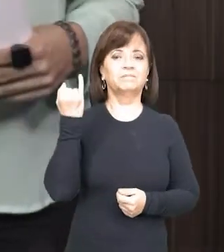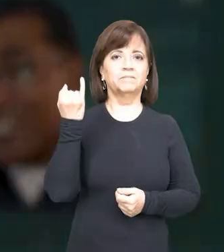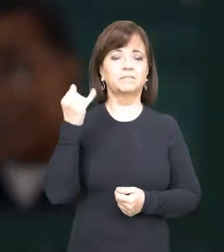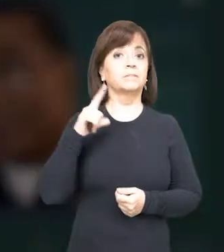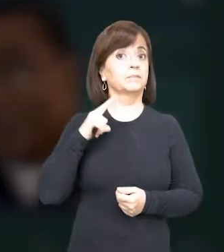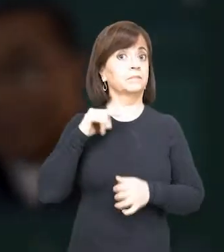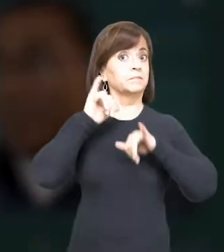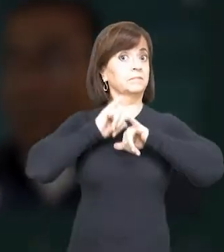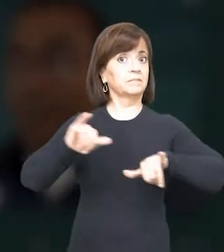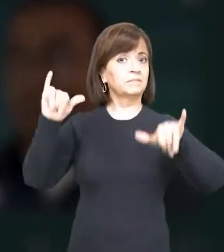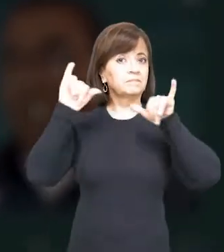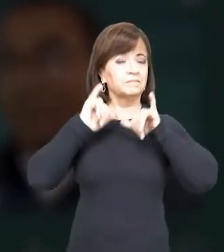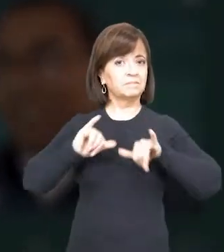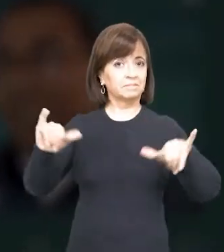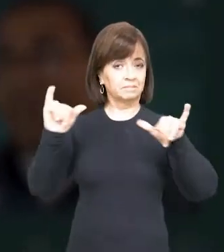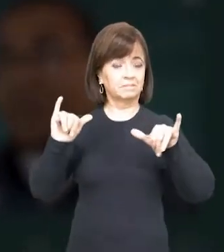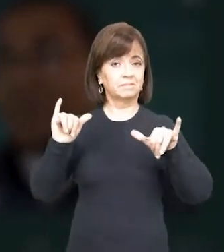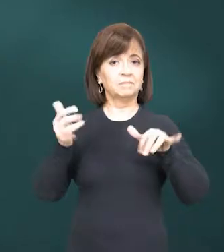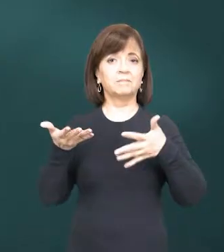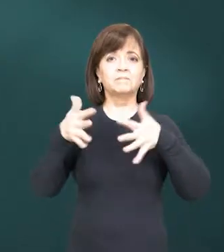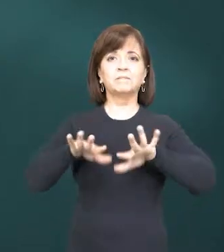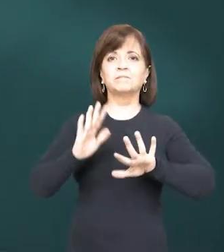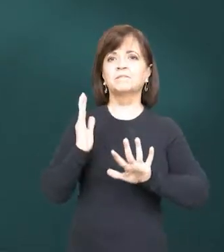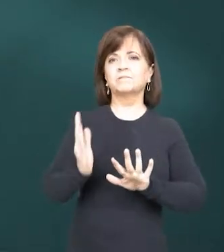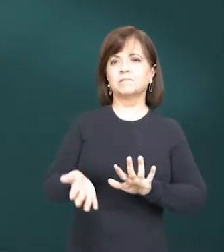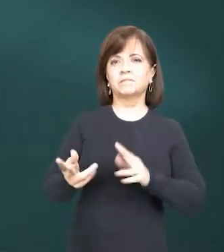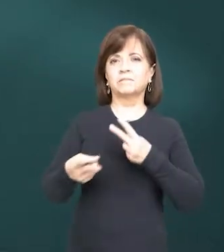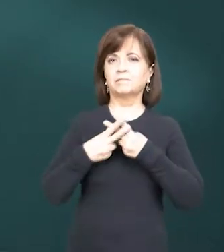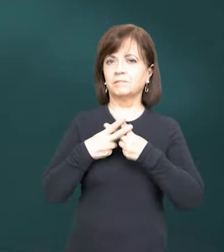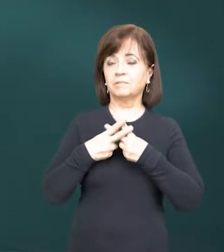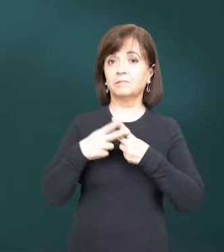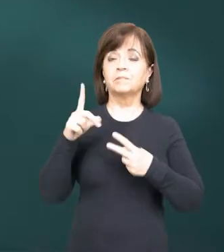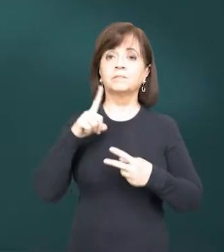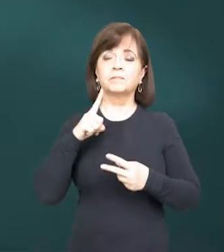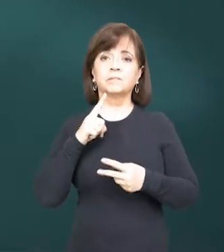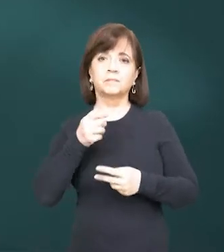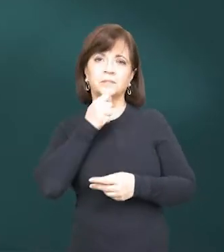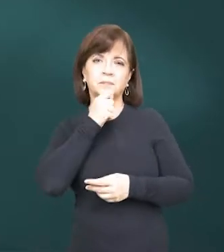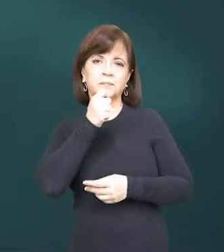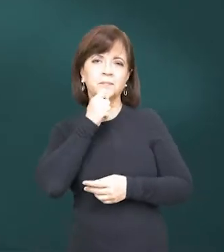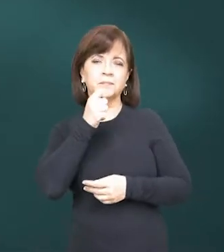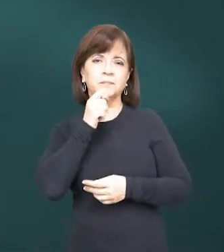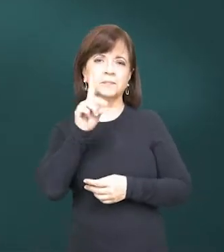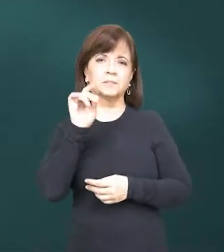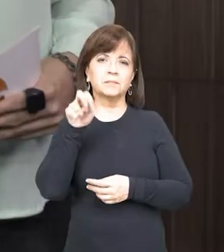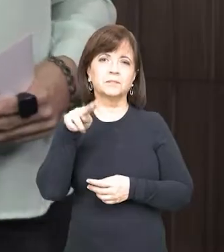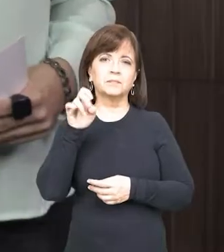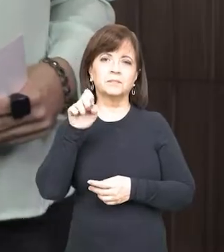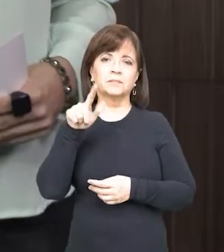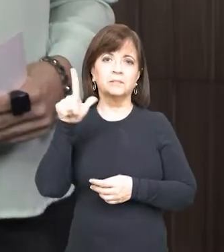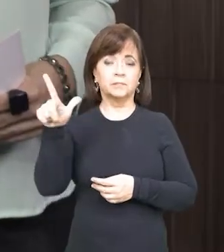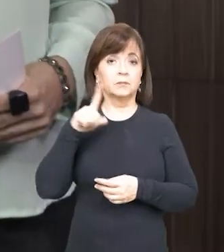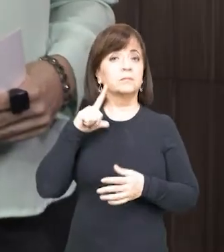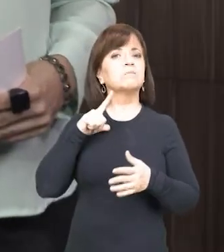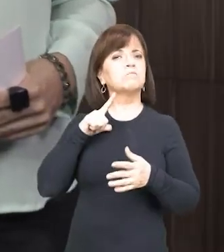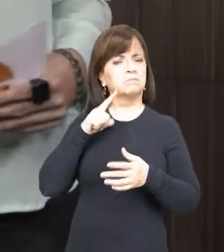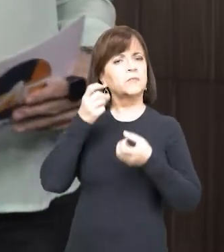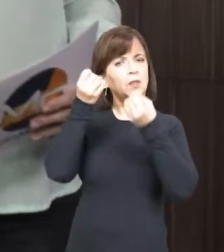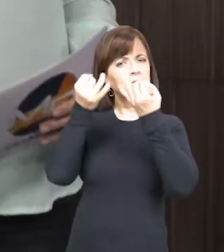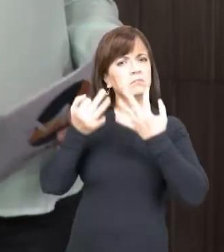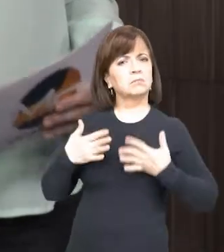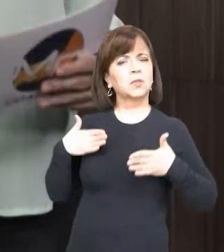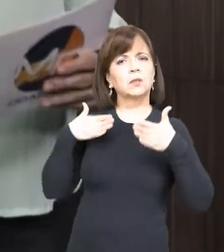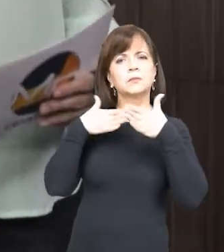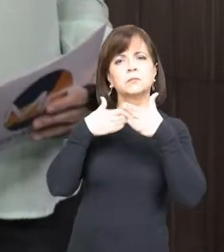campanha #InclusãoJá, o documentarista Daniel Gonçalves vai falar sobre algumas das barreiras que uma pessoa com deficiência